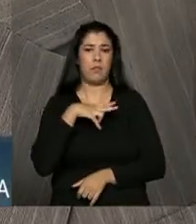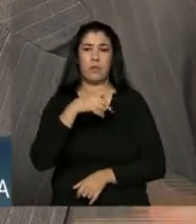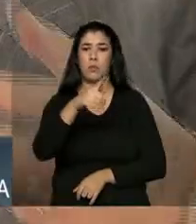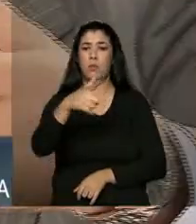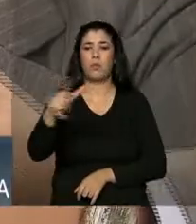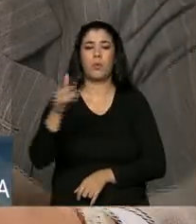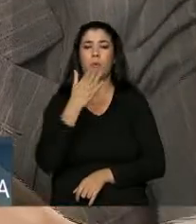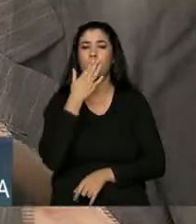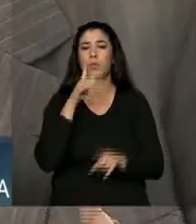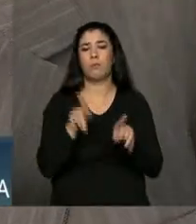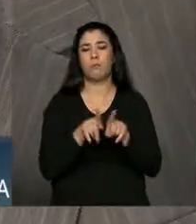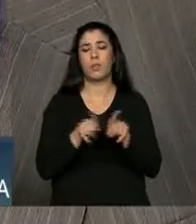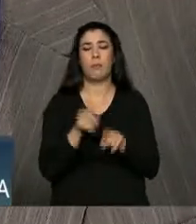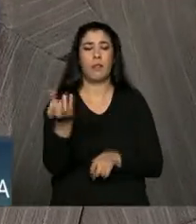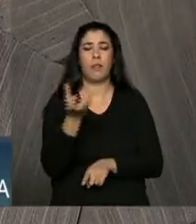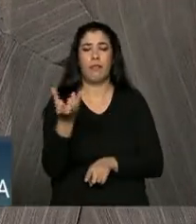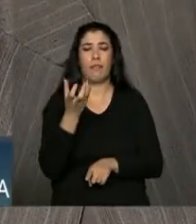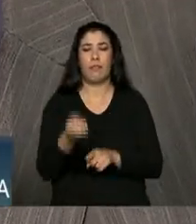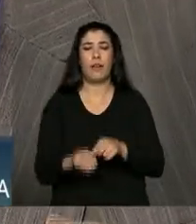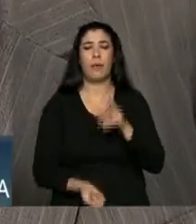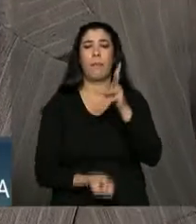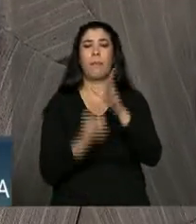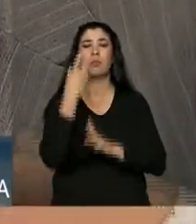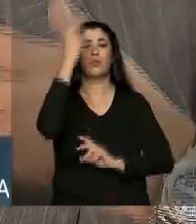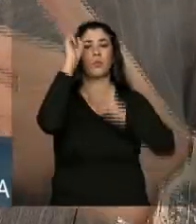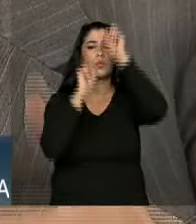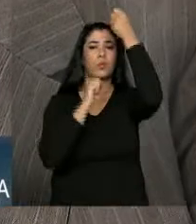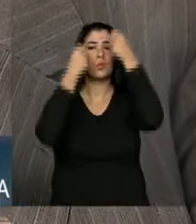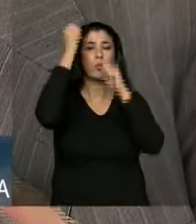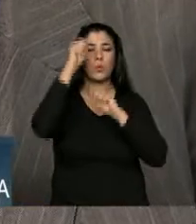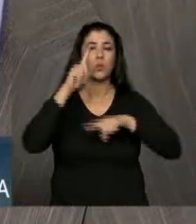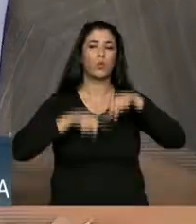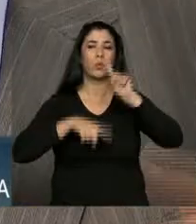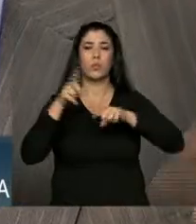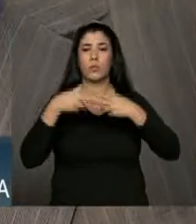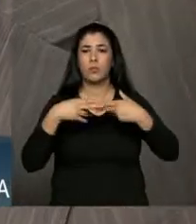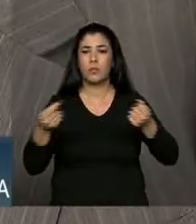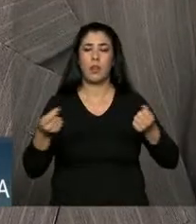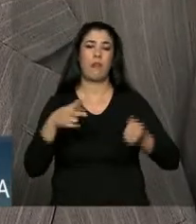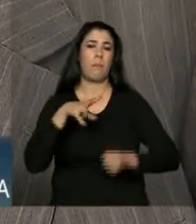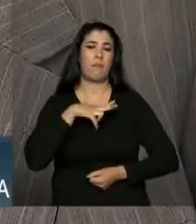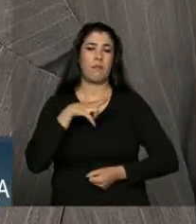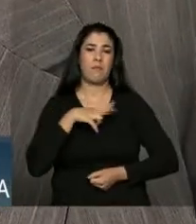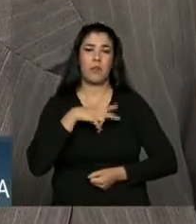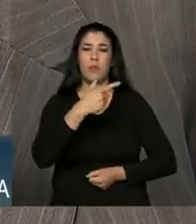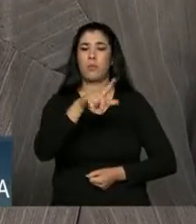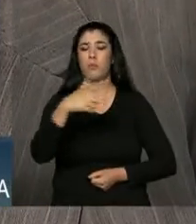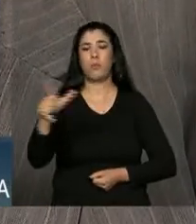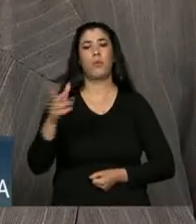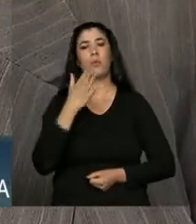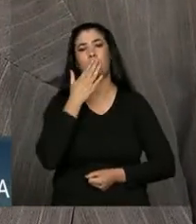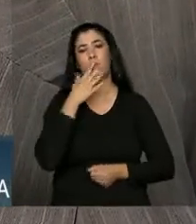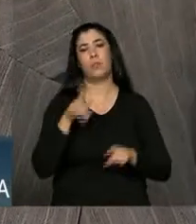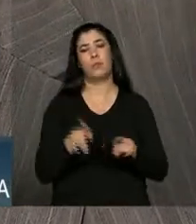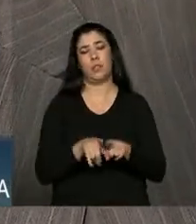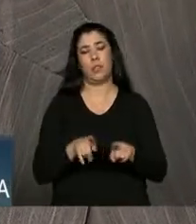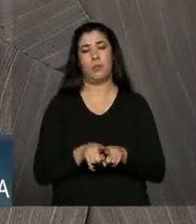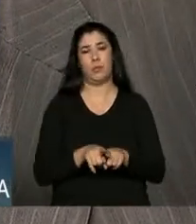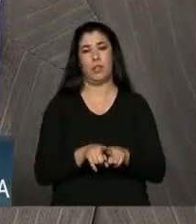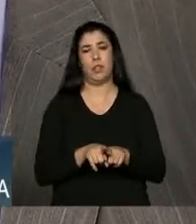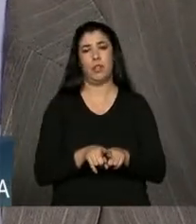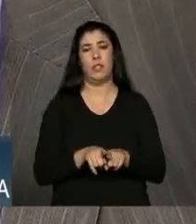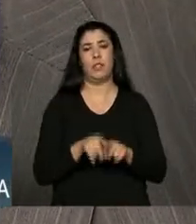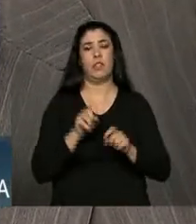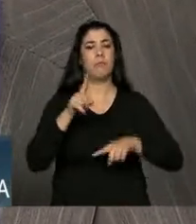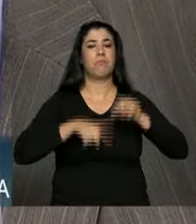produtores de equipamentos Solares ou investidores privados e produtores de de equipamentos Solares